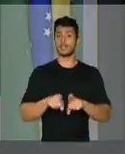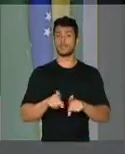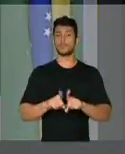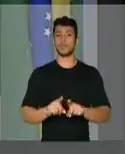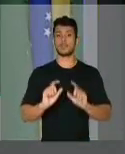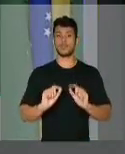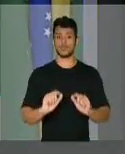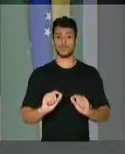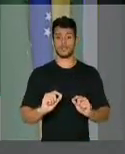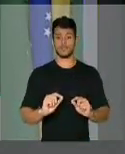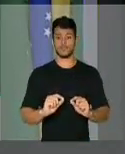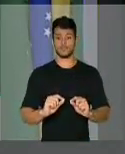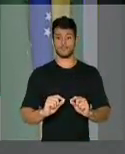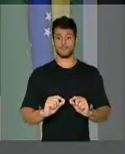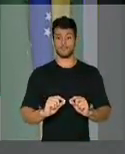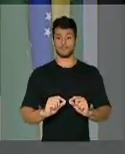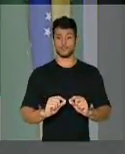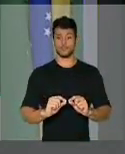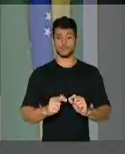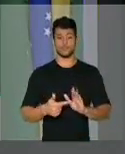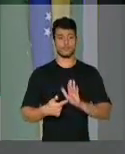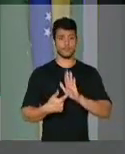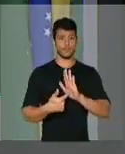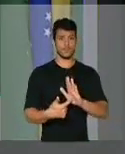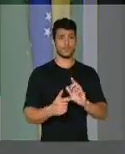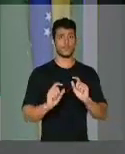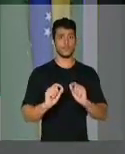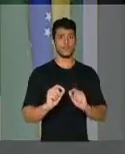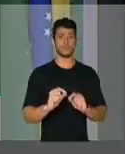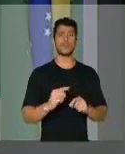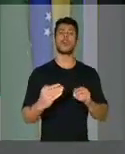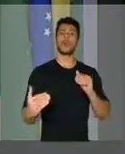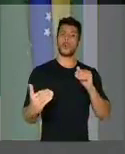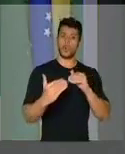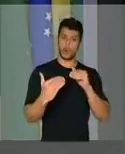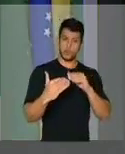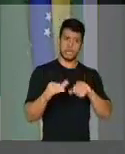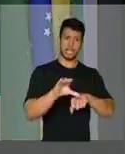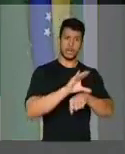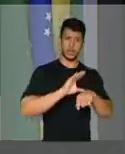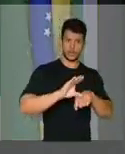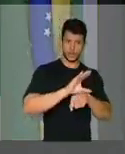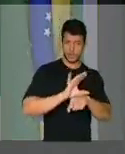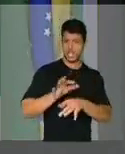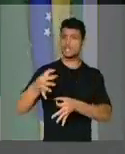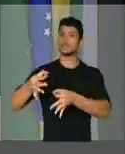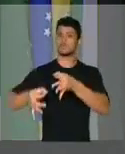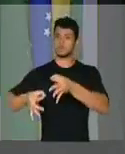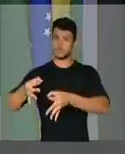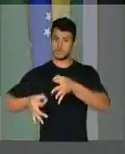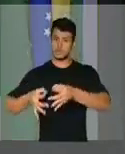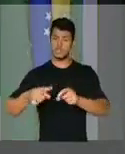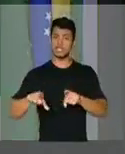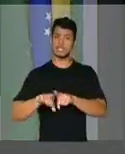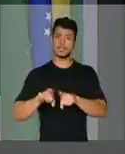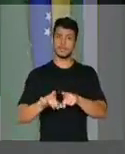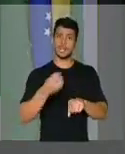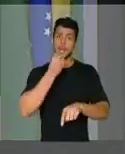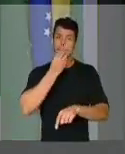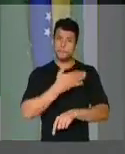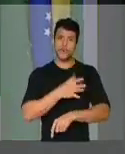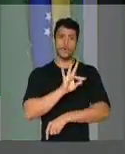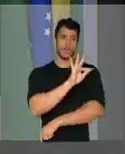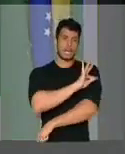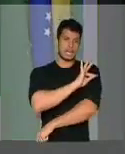e Cidadania, manifestamos pela constitucionalidade, juridicidade e adequada